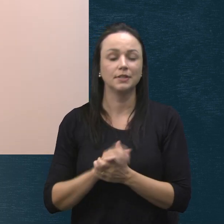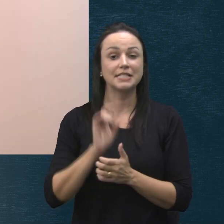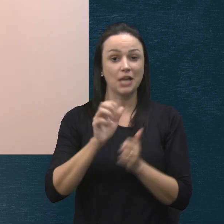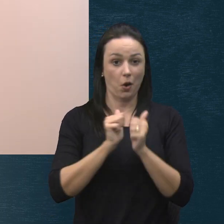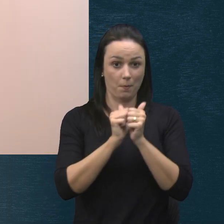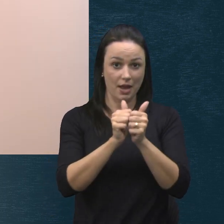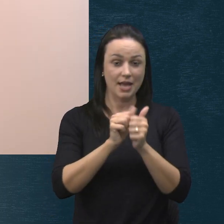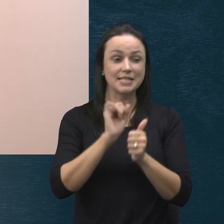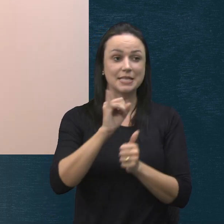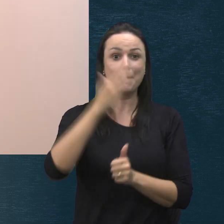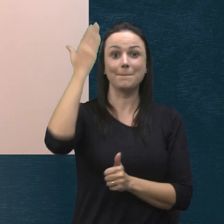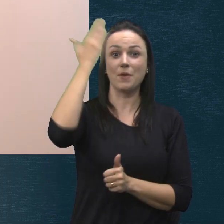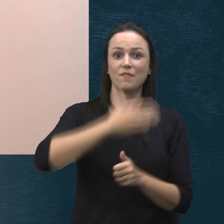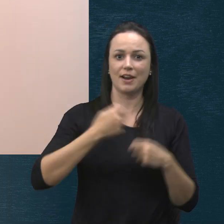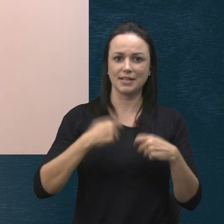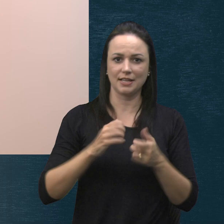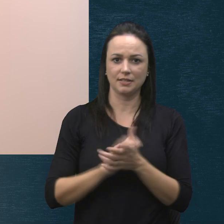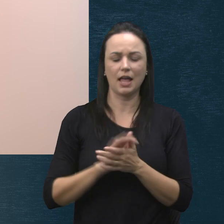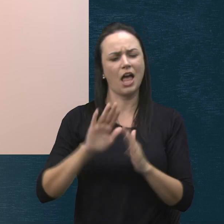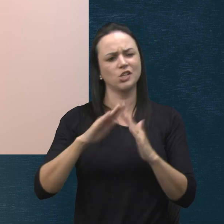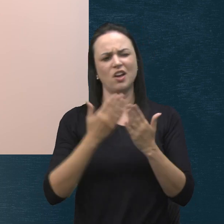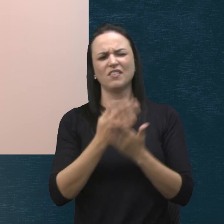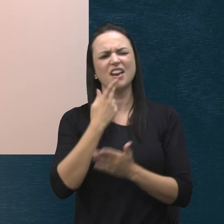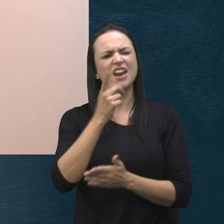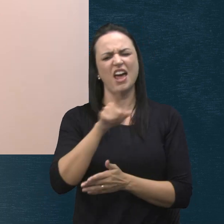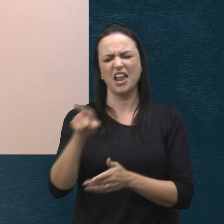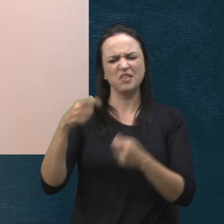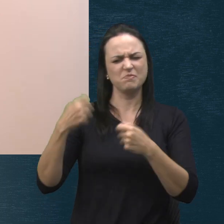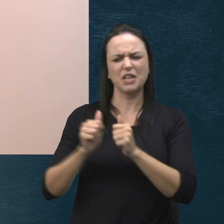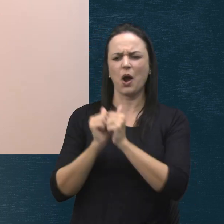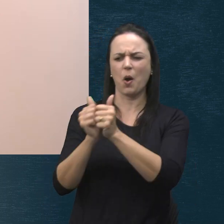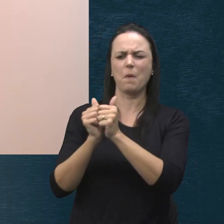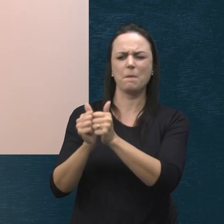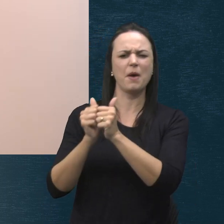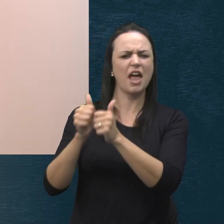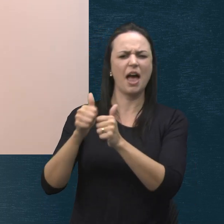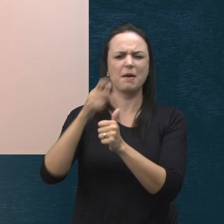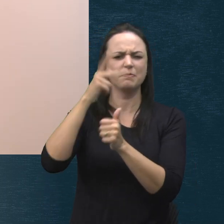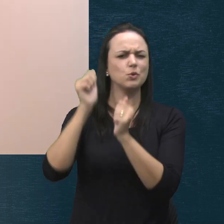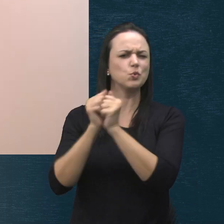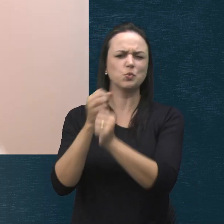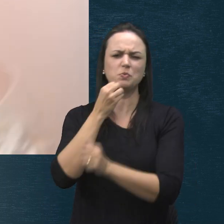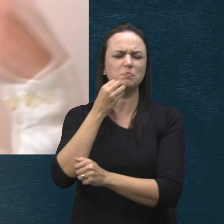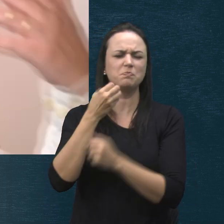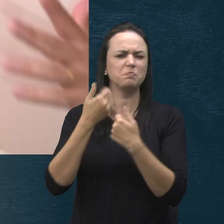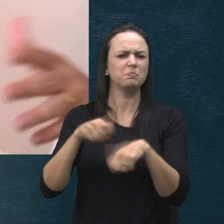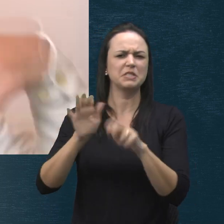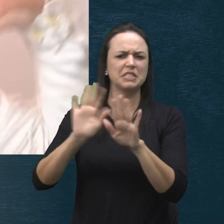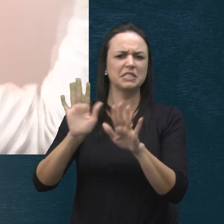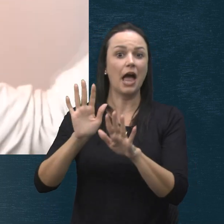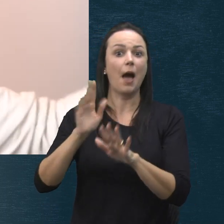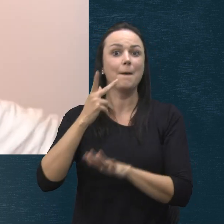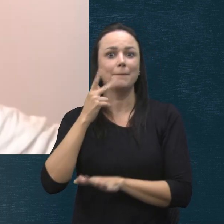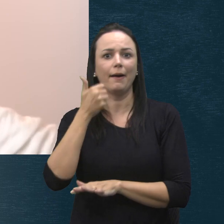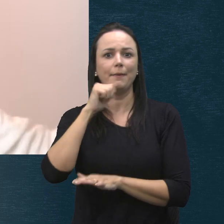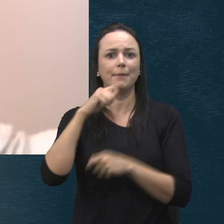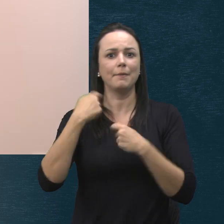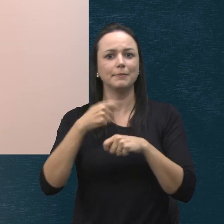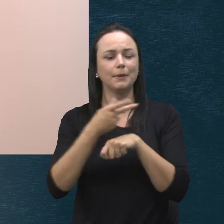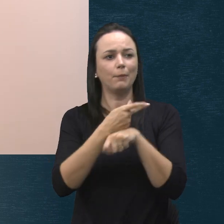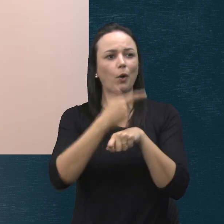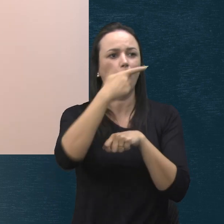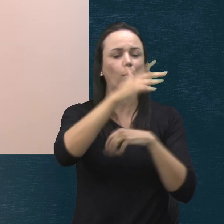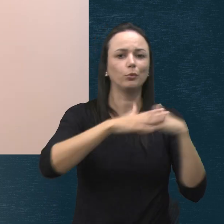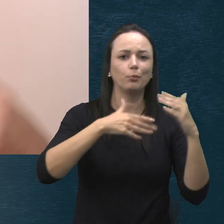comprovada a necessidade. Aí a escola vai lá e diz, não, ele não precisa de acompanhante, não tem necessidade nenhuma. E aí os pais têm que correr atrás de outros